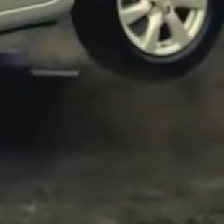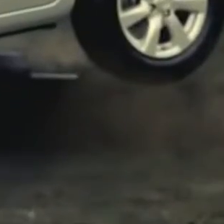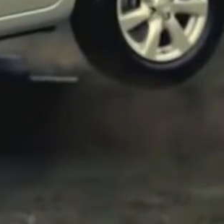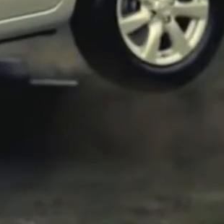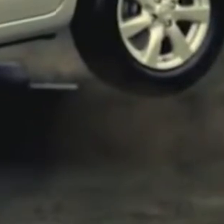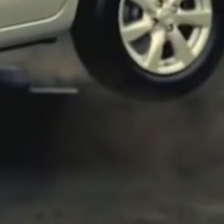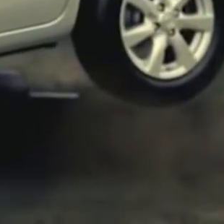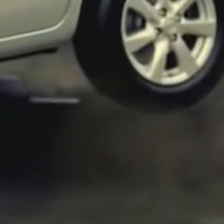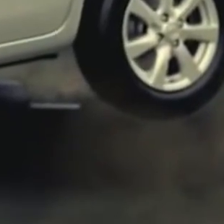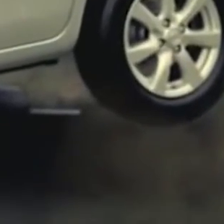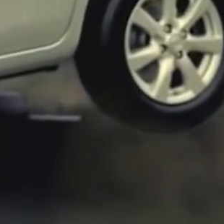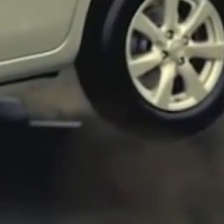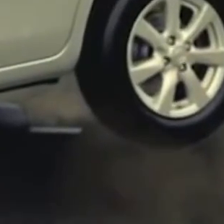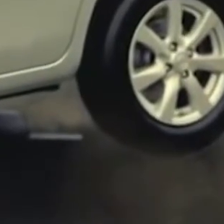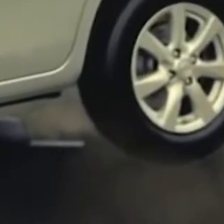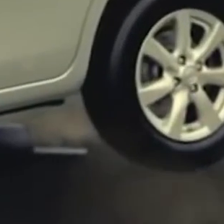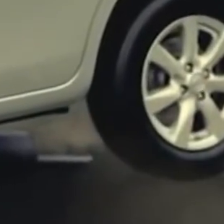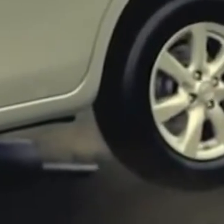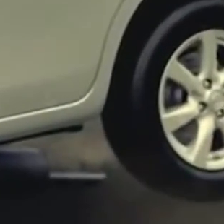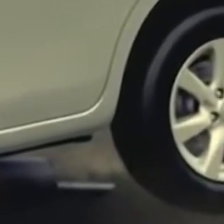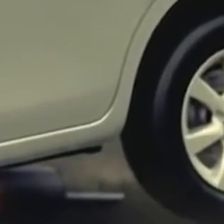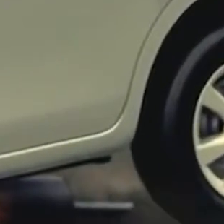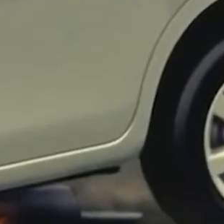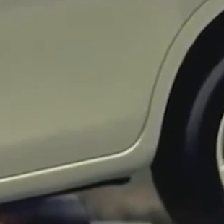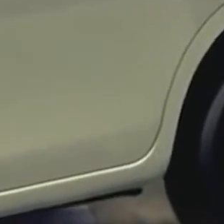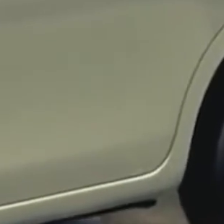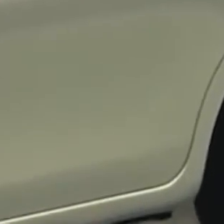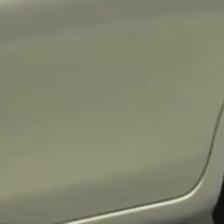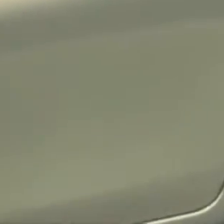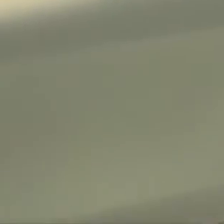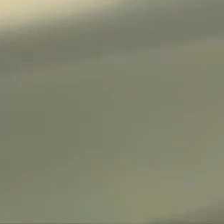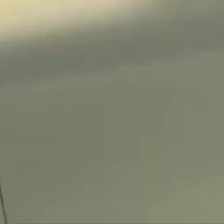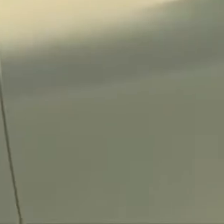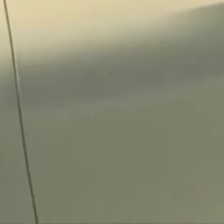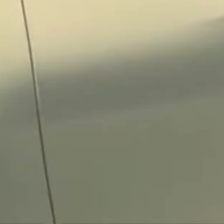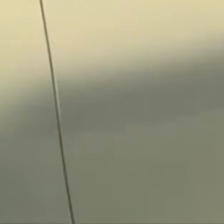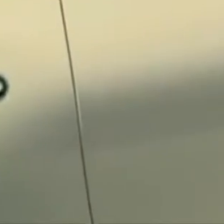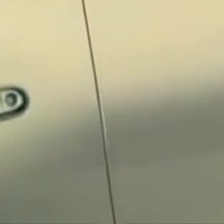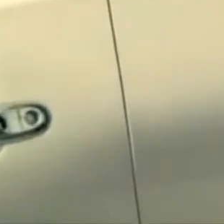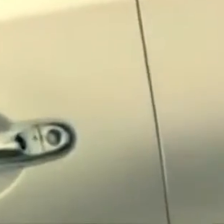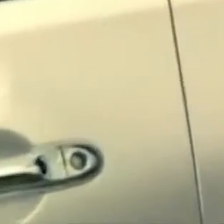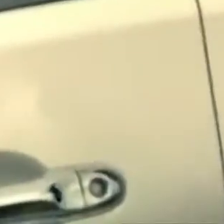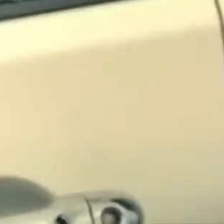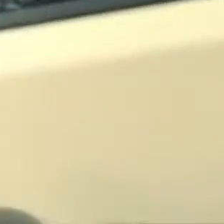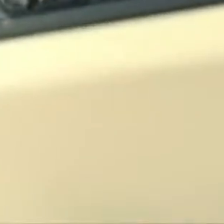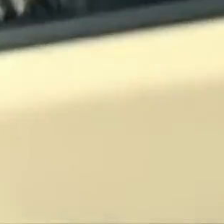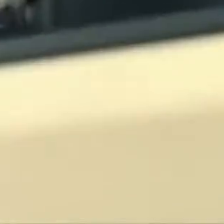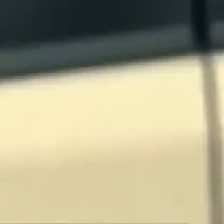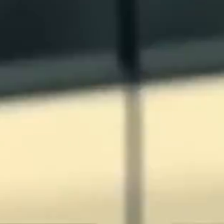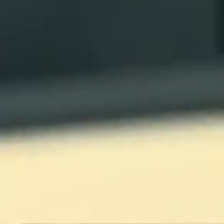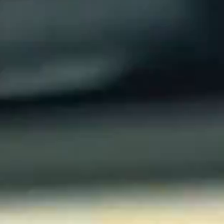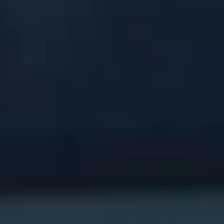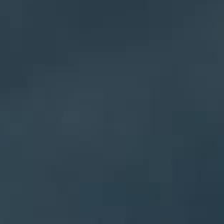Você sabe por que é proibido ultrapassar em alguns trechos? Porque estudos técnicos concluíram que nestes locais não